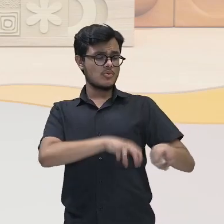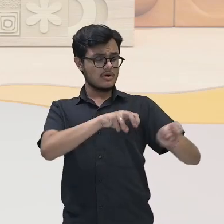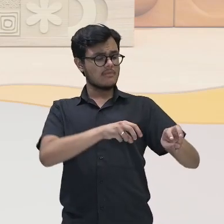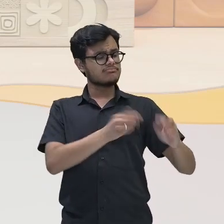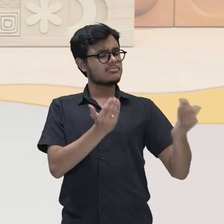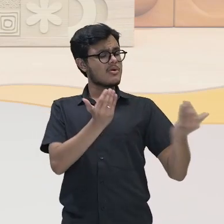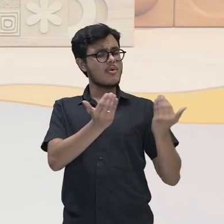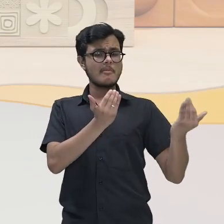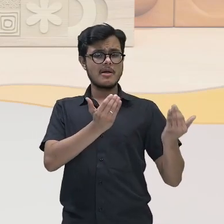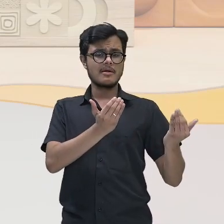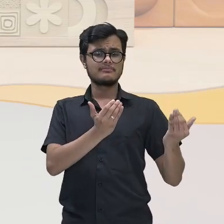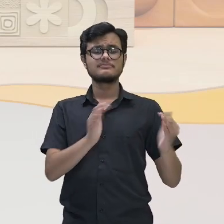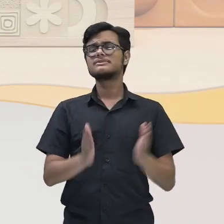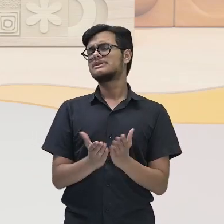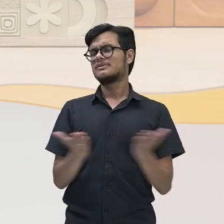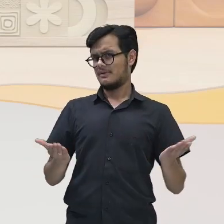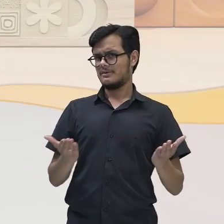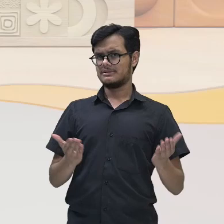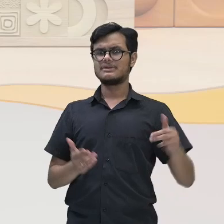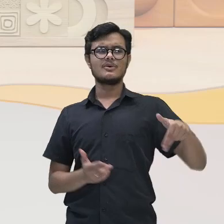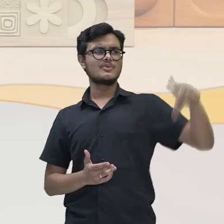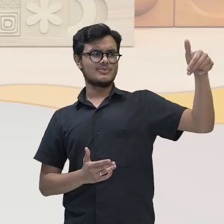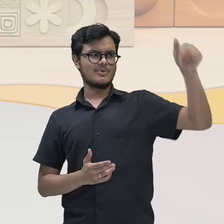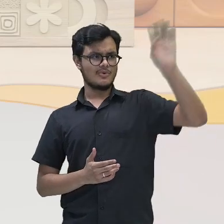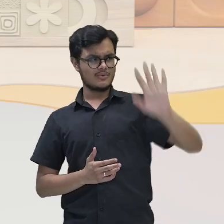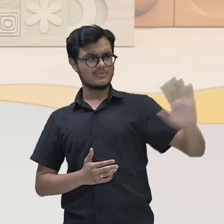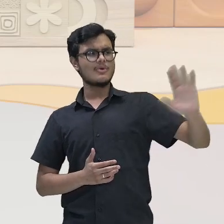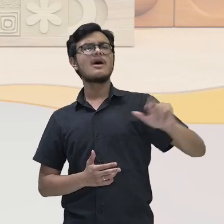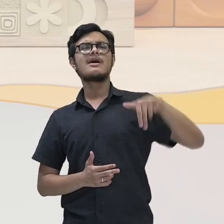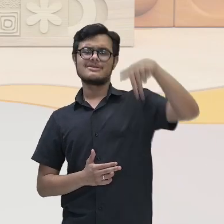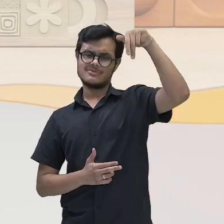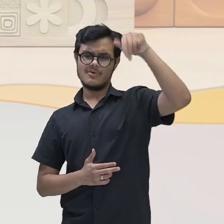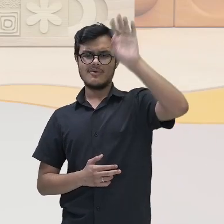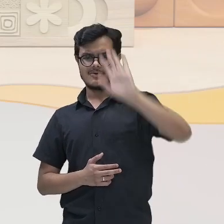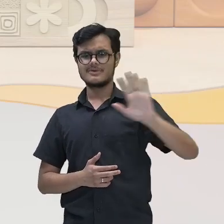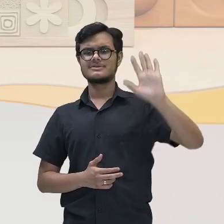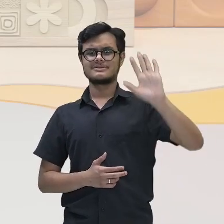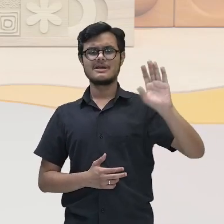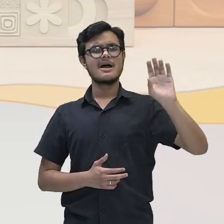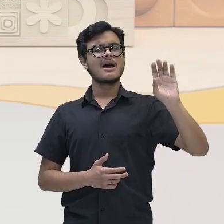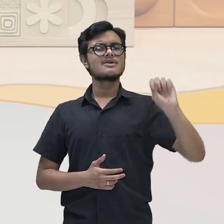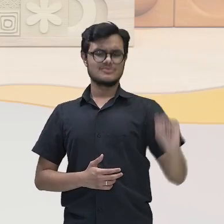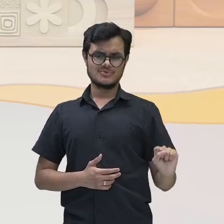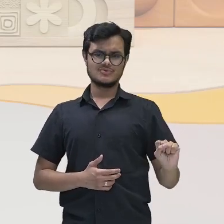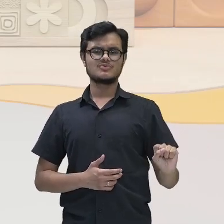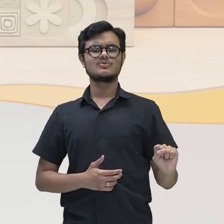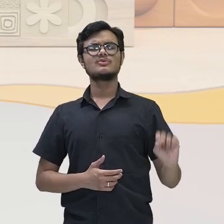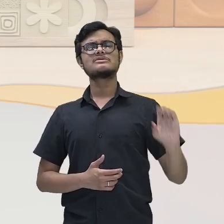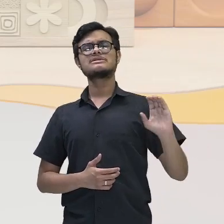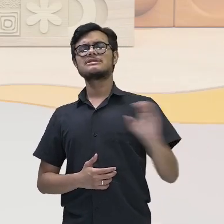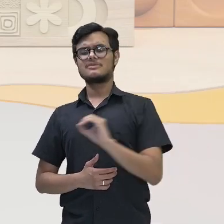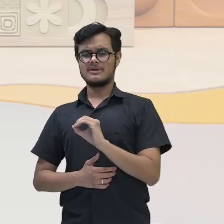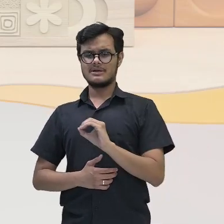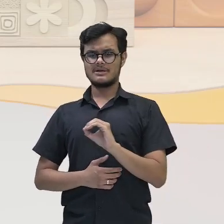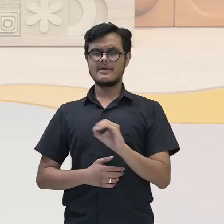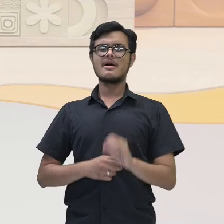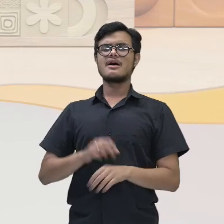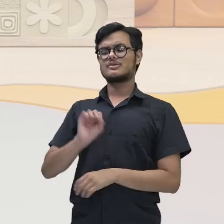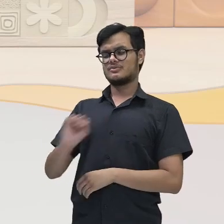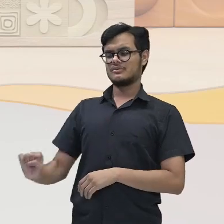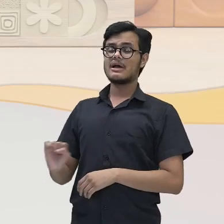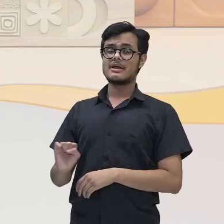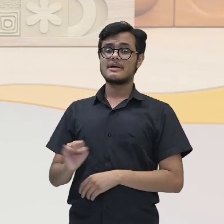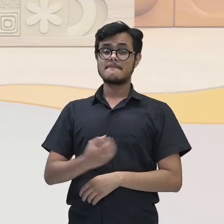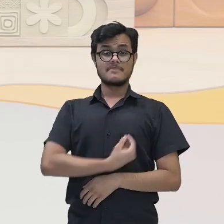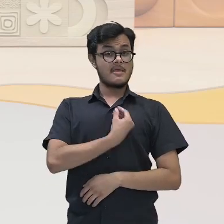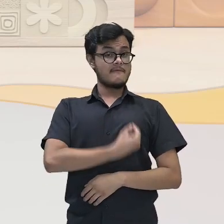aí nós teríamos a região nordeste, depois a região norte, a região sul, a região centro-oeste e a região sudeste, se a